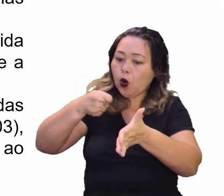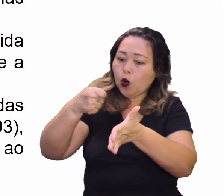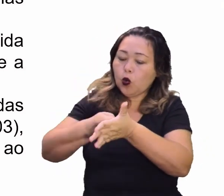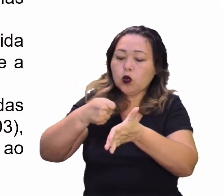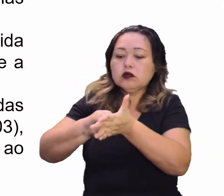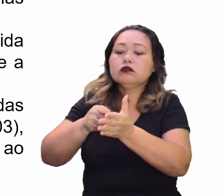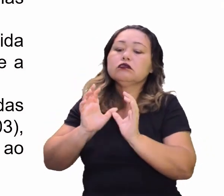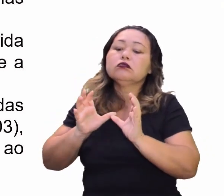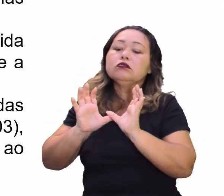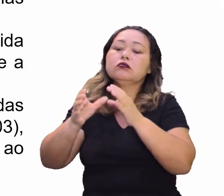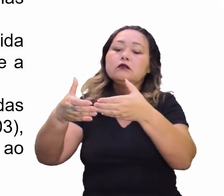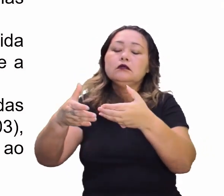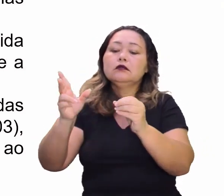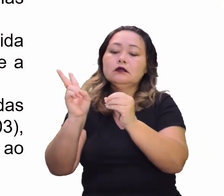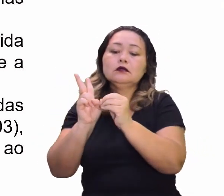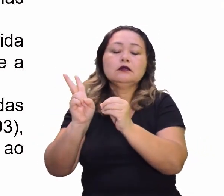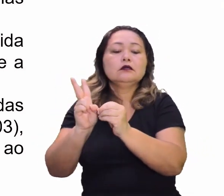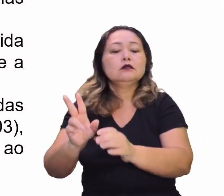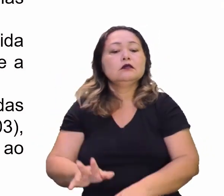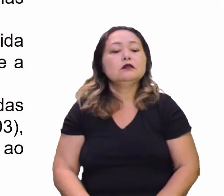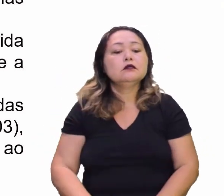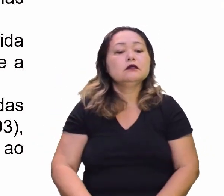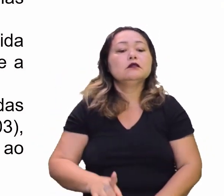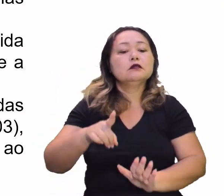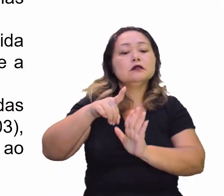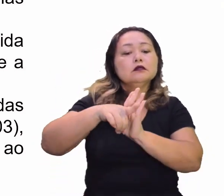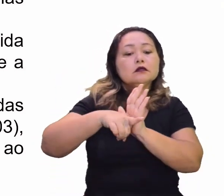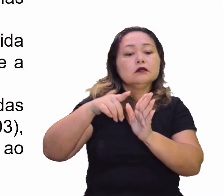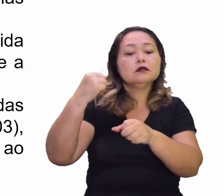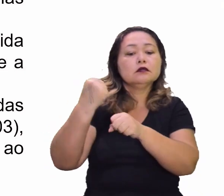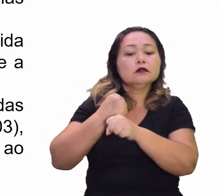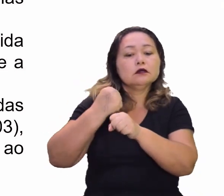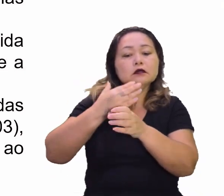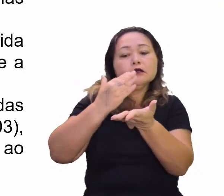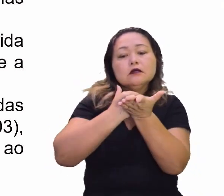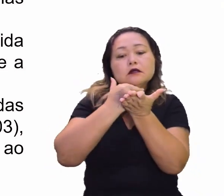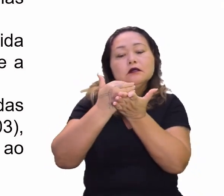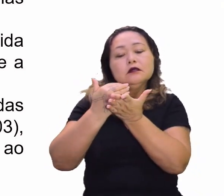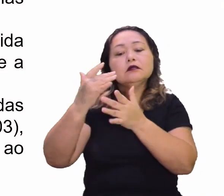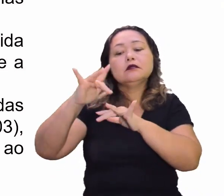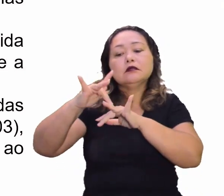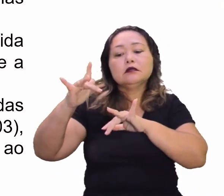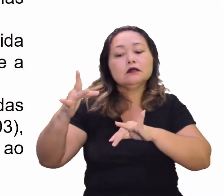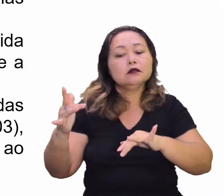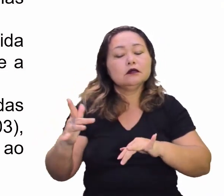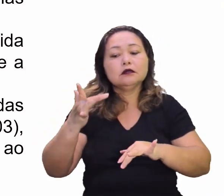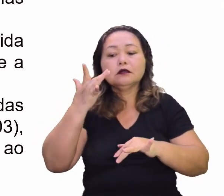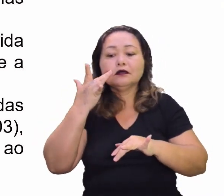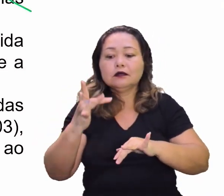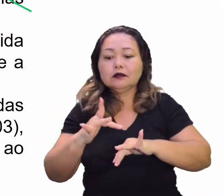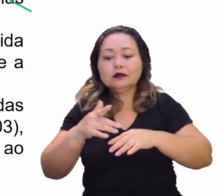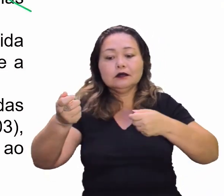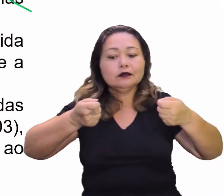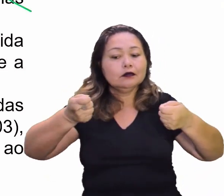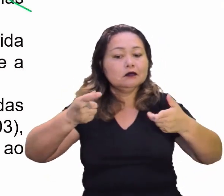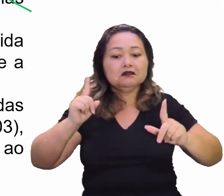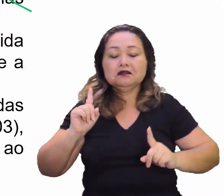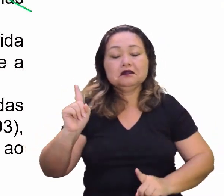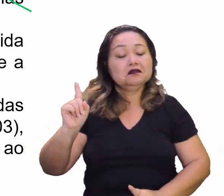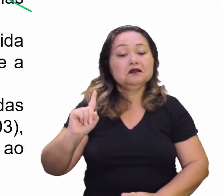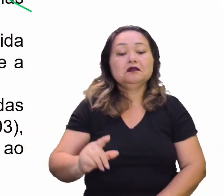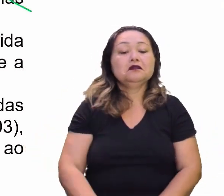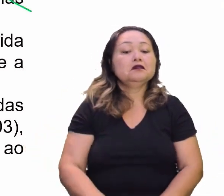dessa comunidade indígena do estado de Rondônia. A ferrovia foi construída na fase inicial da mineração. Olha aí, ó,